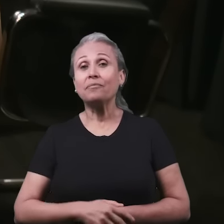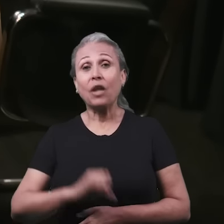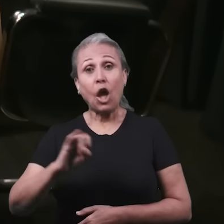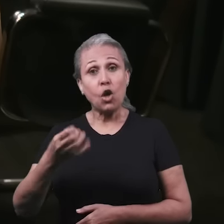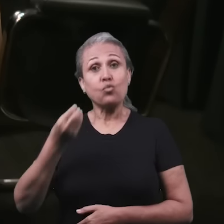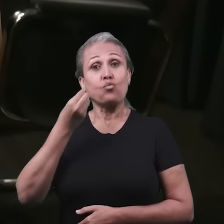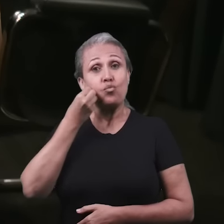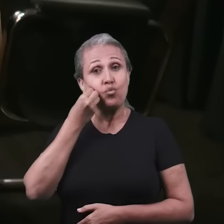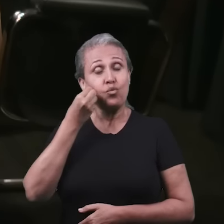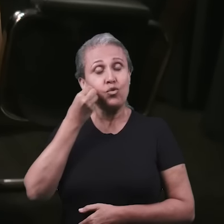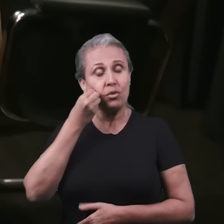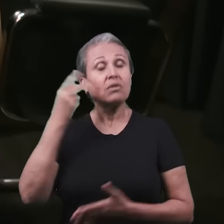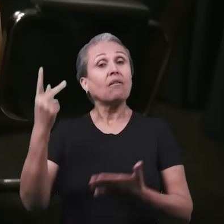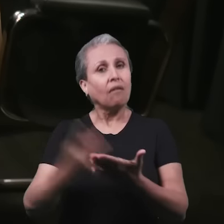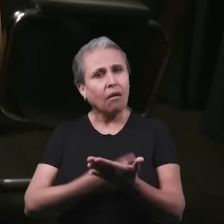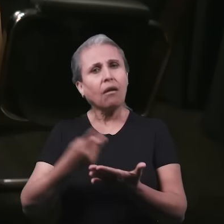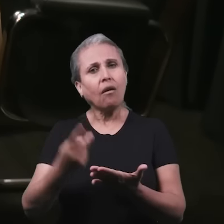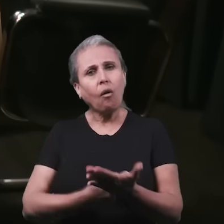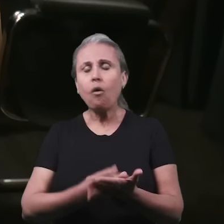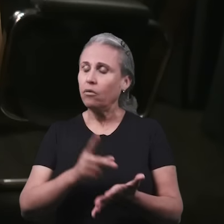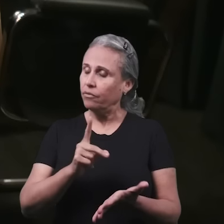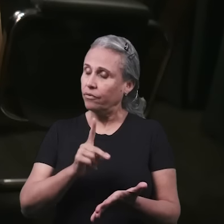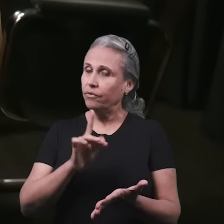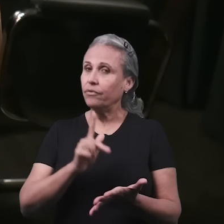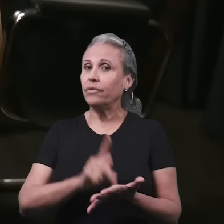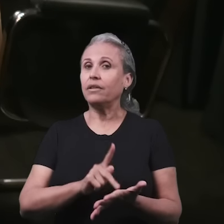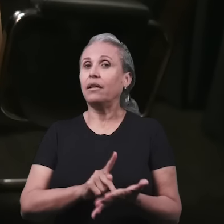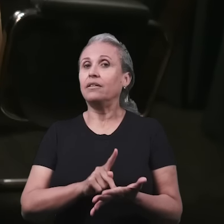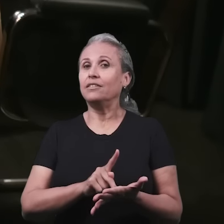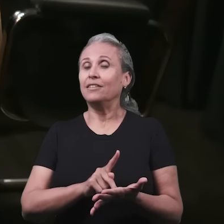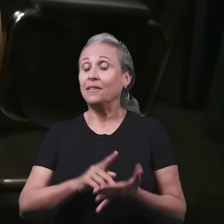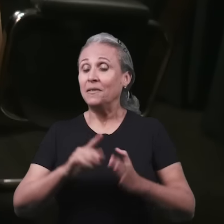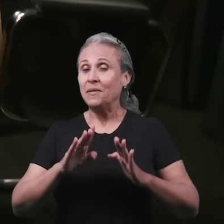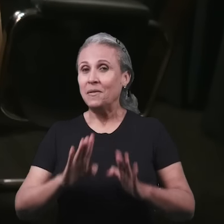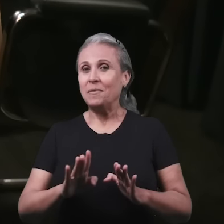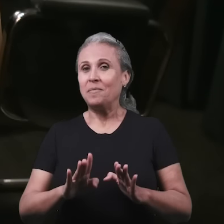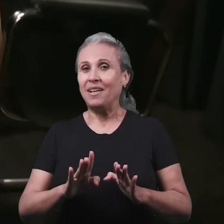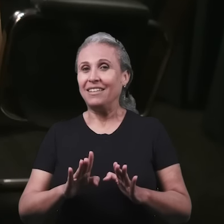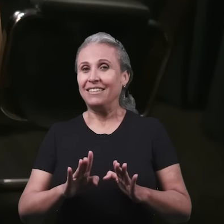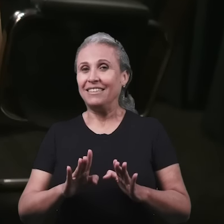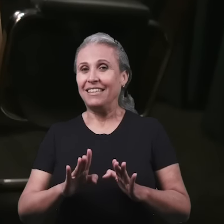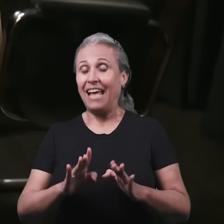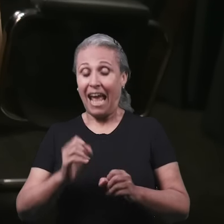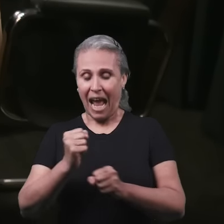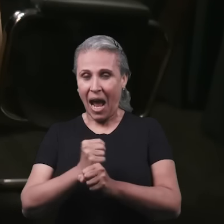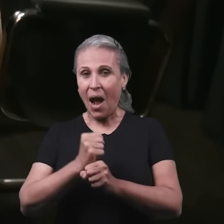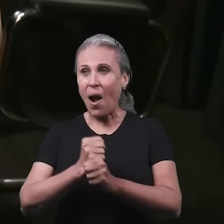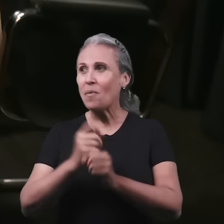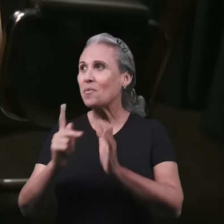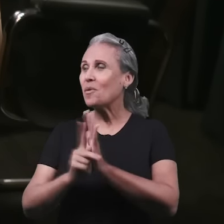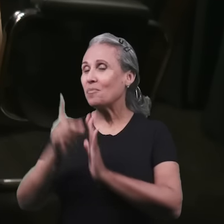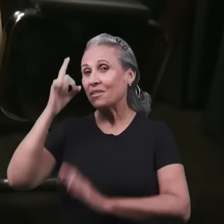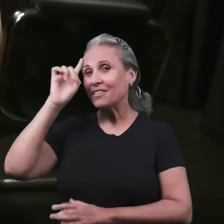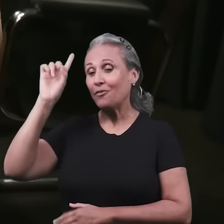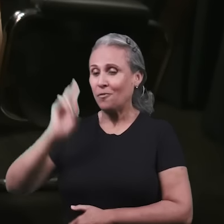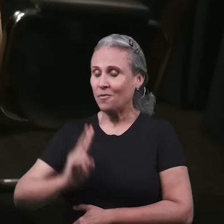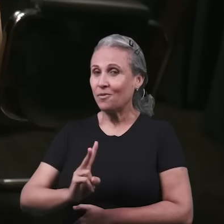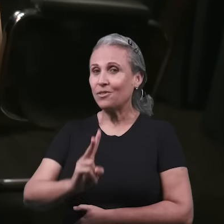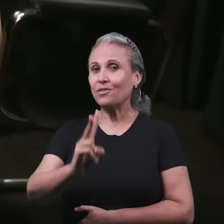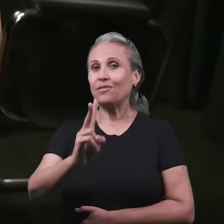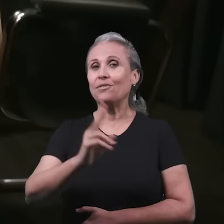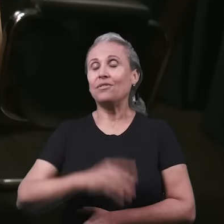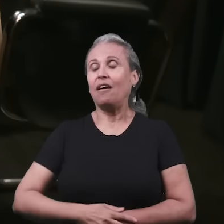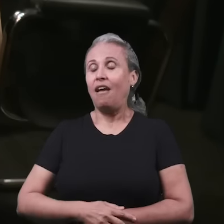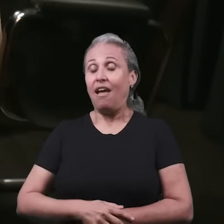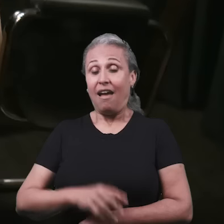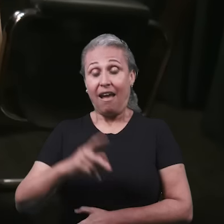Judas Iscariotes errou, mas a obra de Deus, ela continua. Os homens são falhos, os